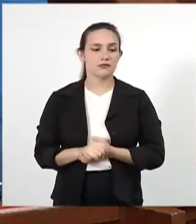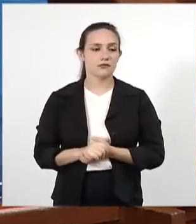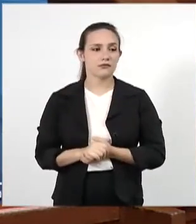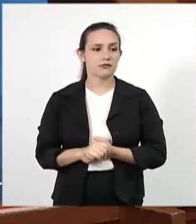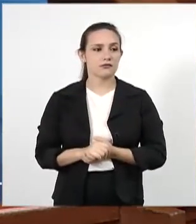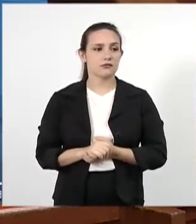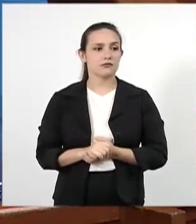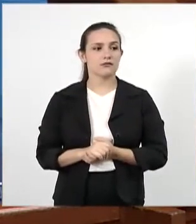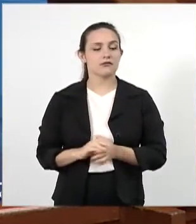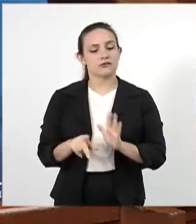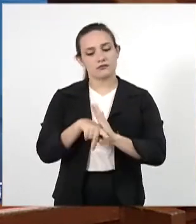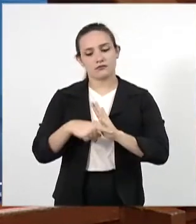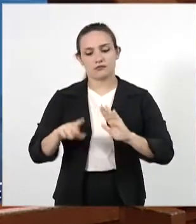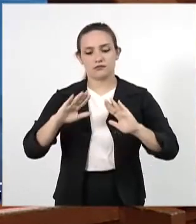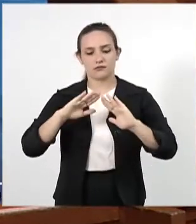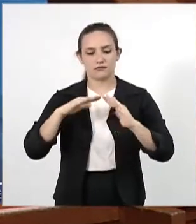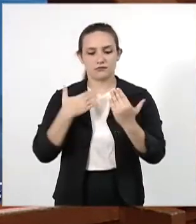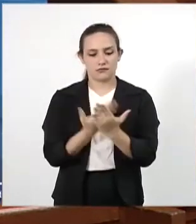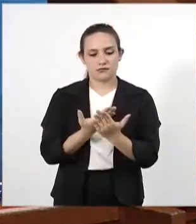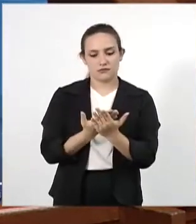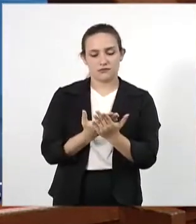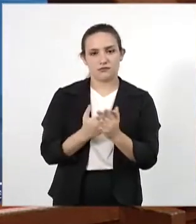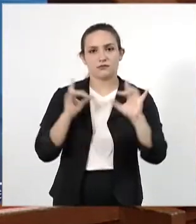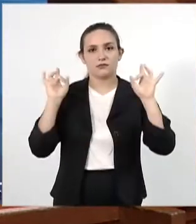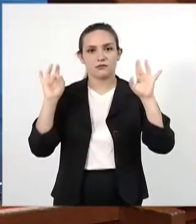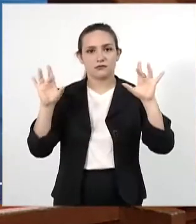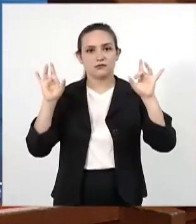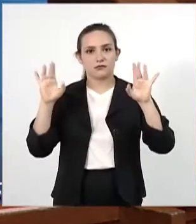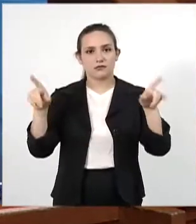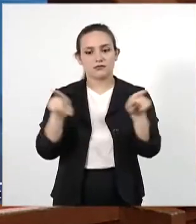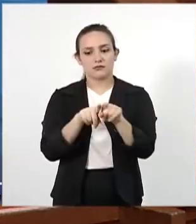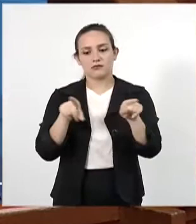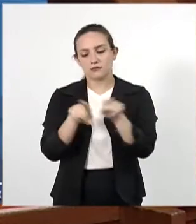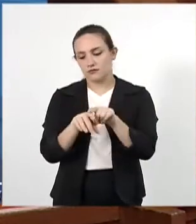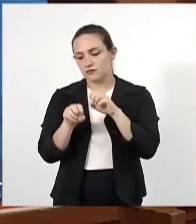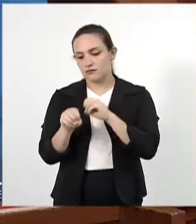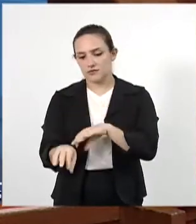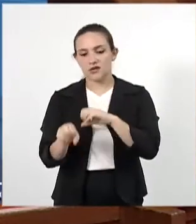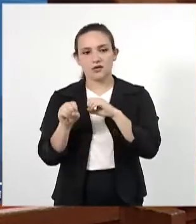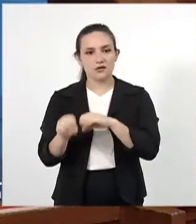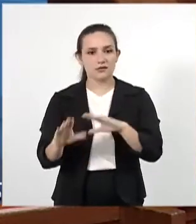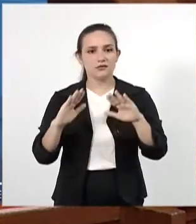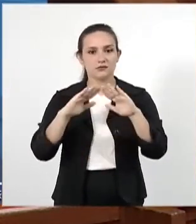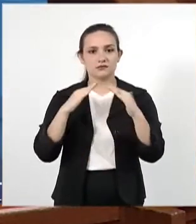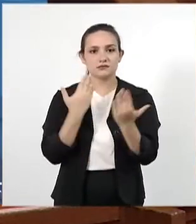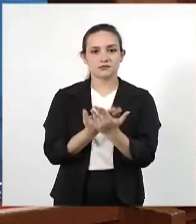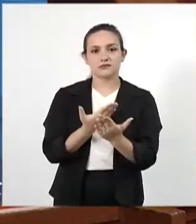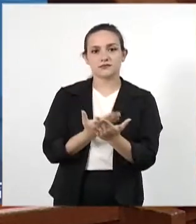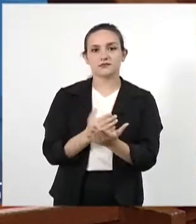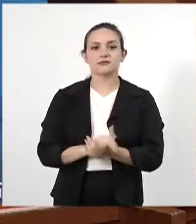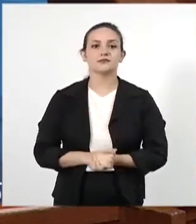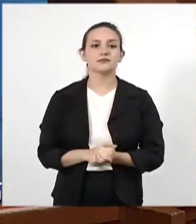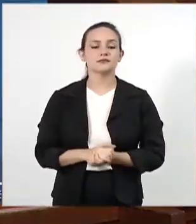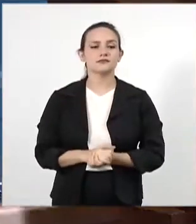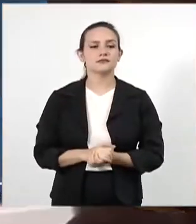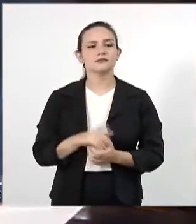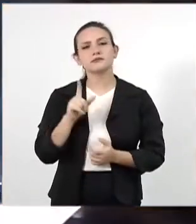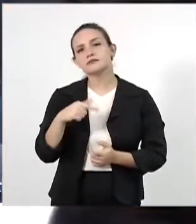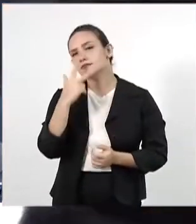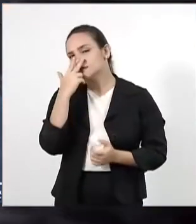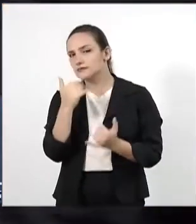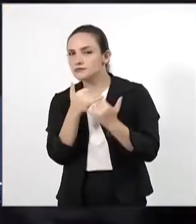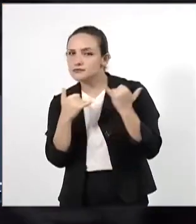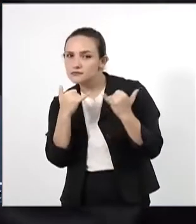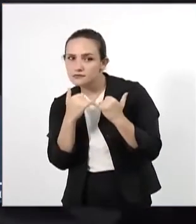escolas especiais e da educação especial, que também se assemelha muito à questão